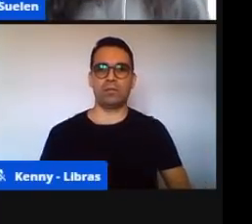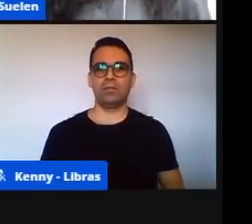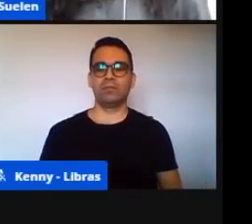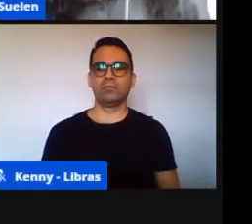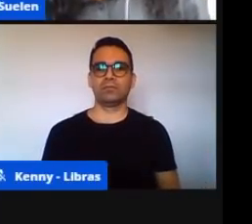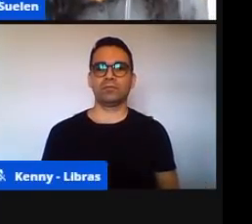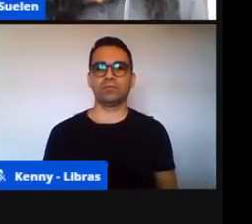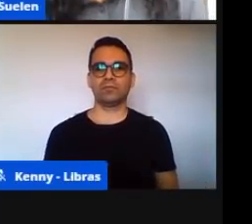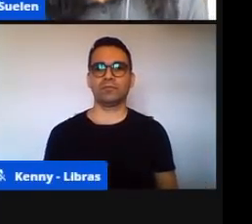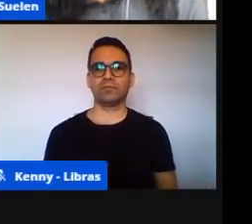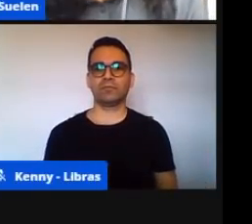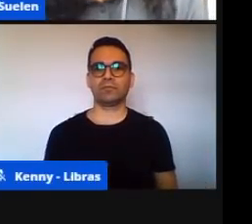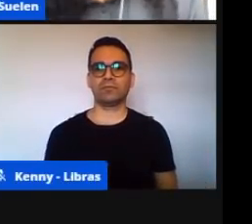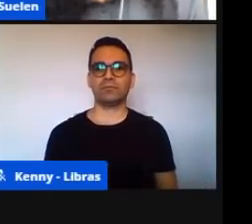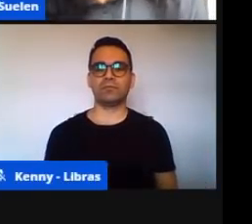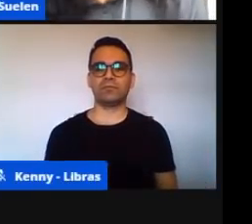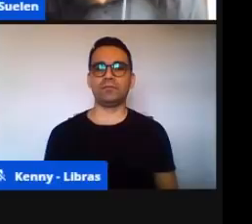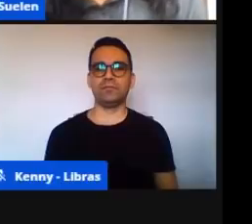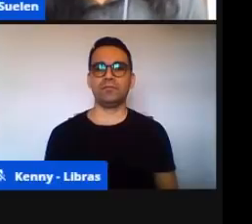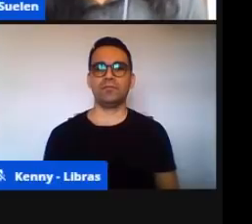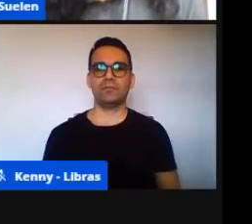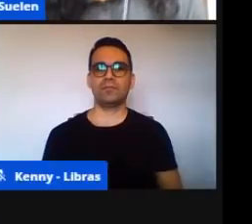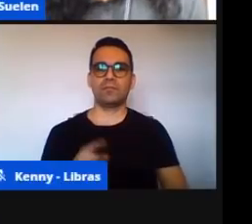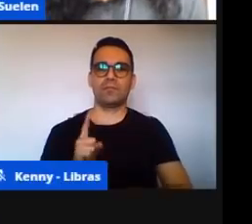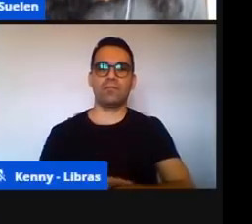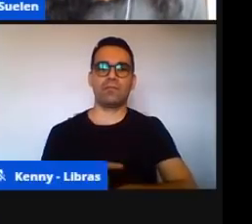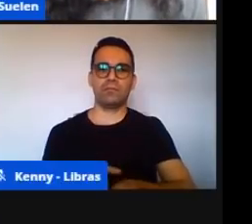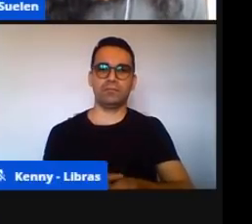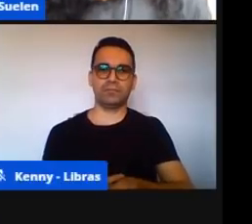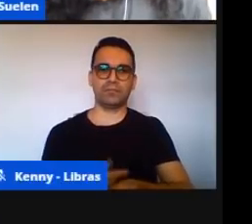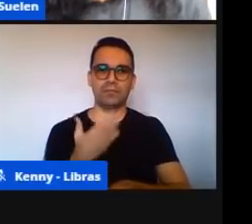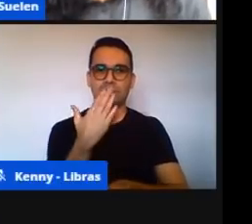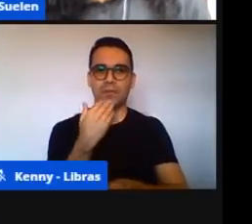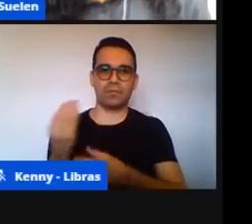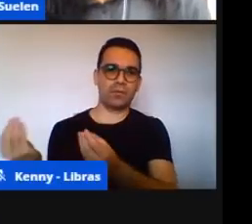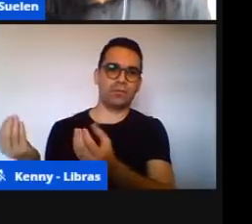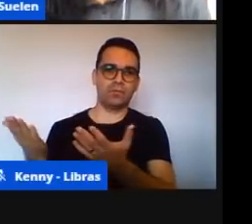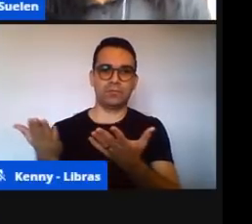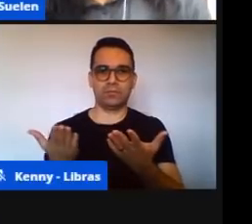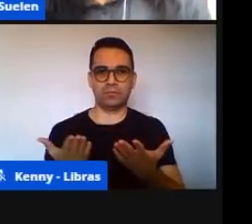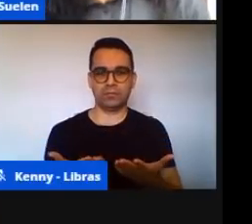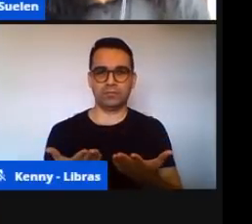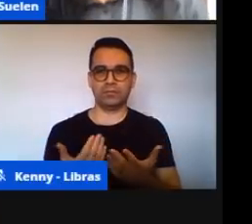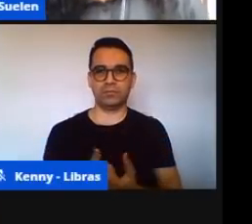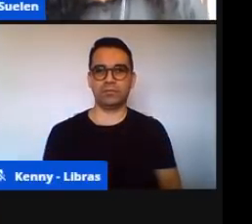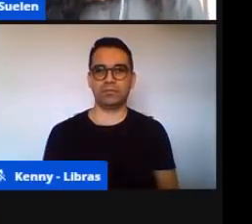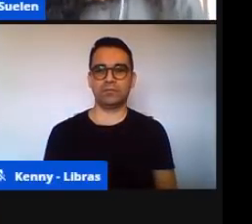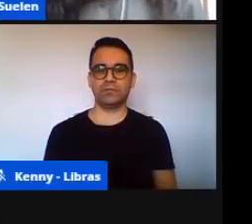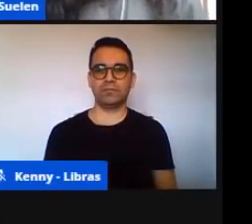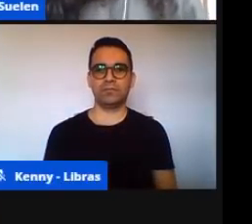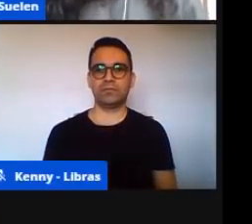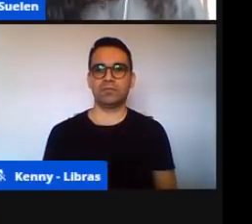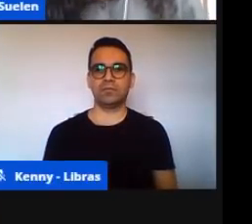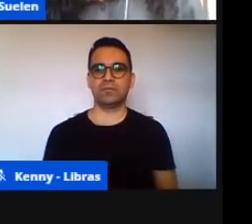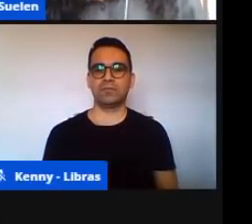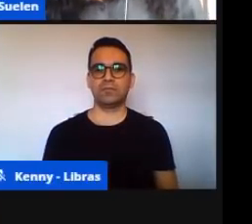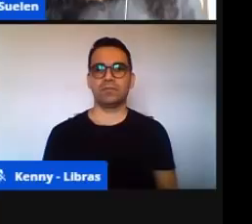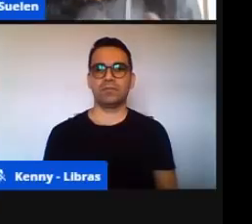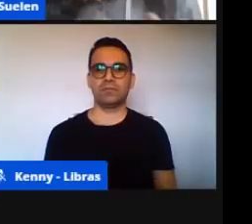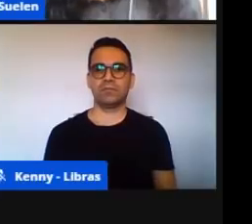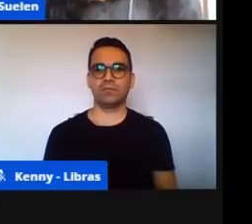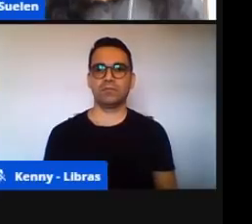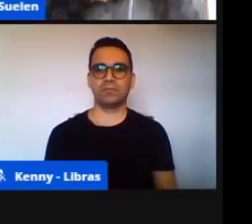Durante o recebimento dos alimentos, é importante que esse alimento ele não seja disposto